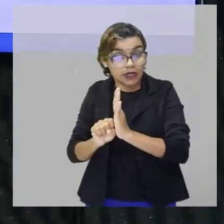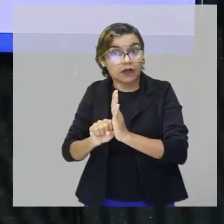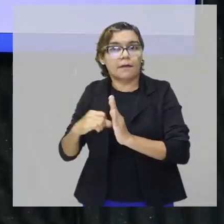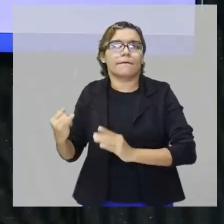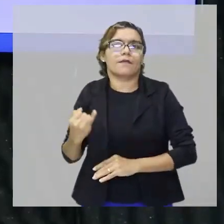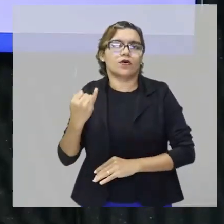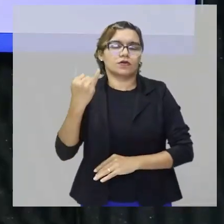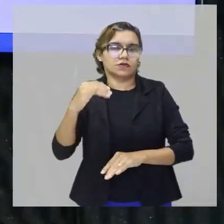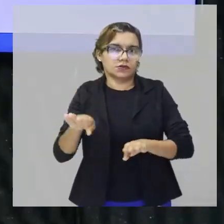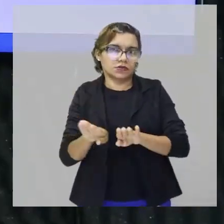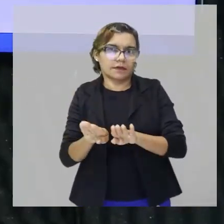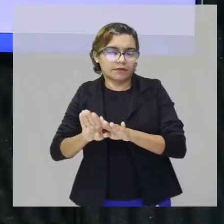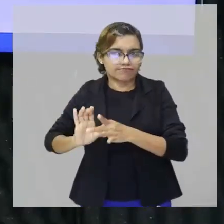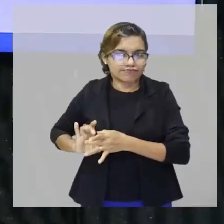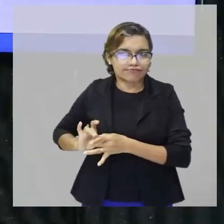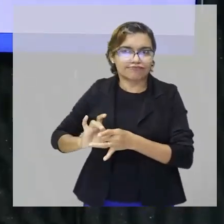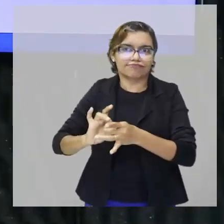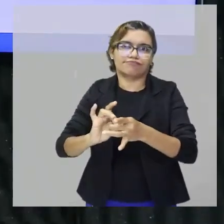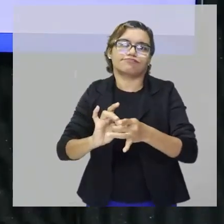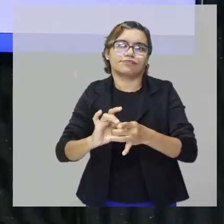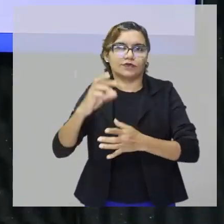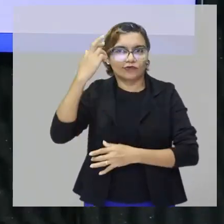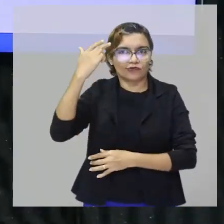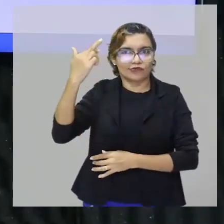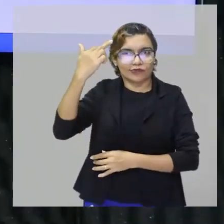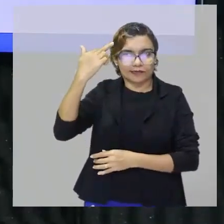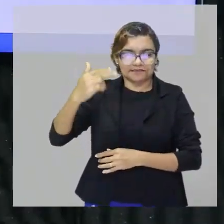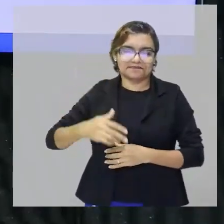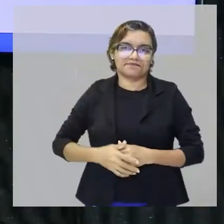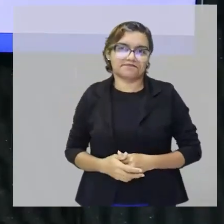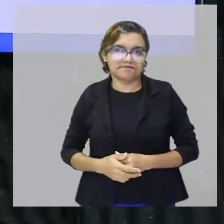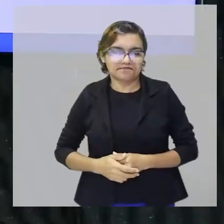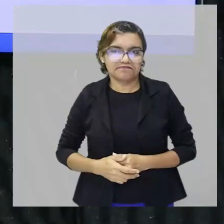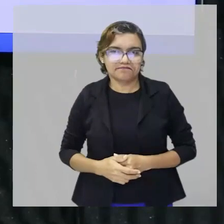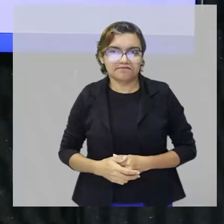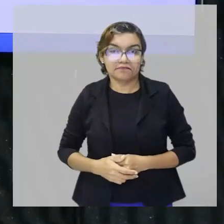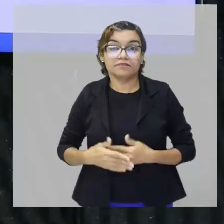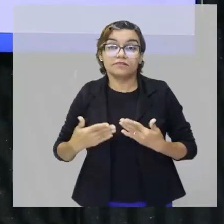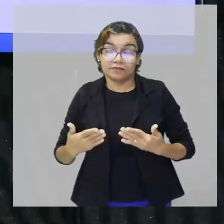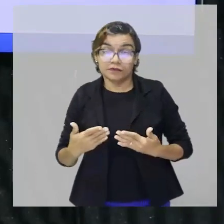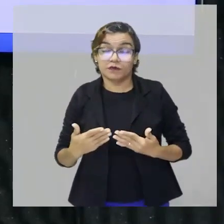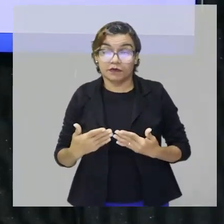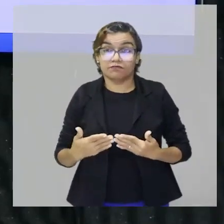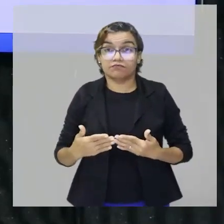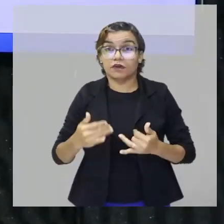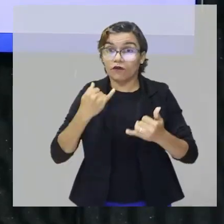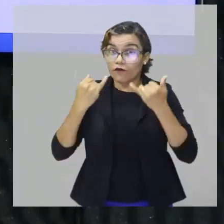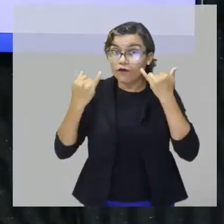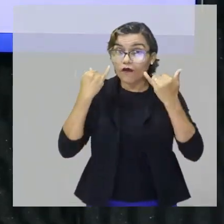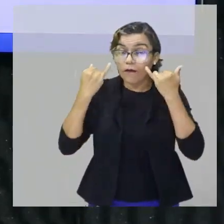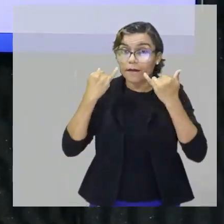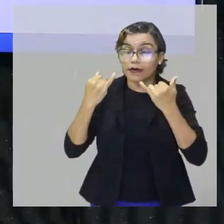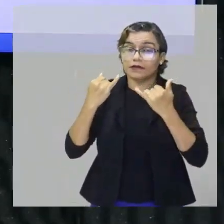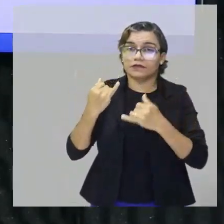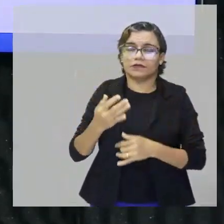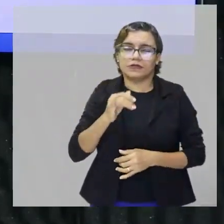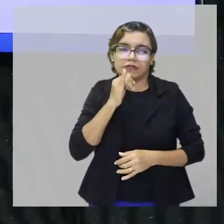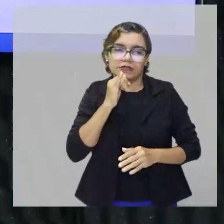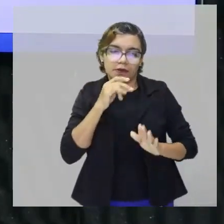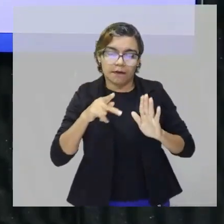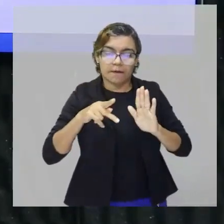também essa contextualização histórica. E informações que podem ser desenvolvidas lá no parágrafo